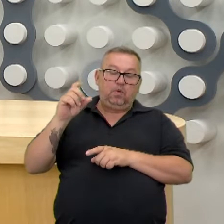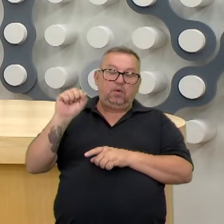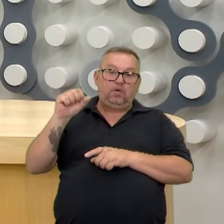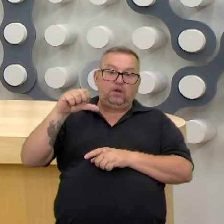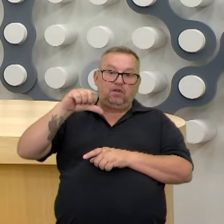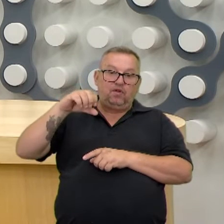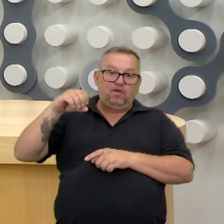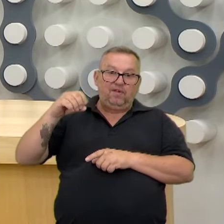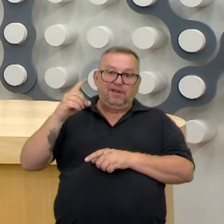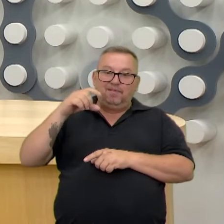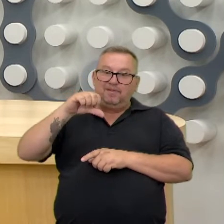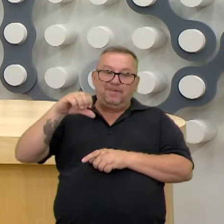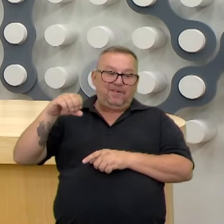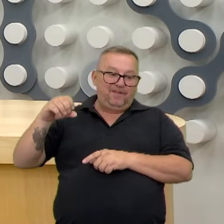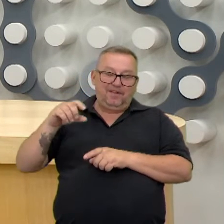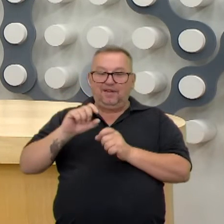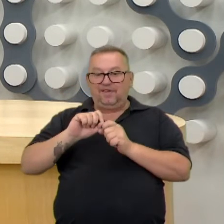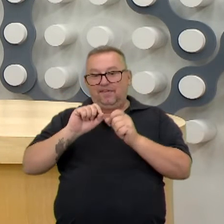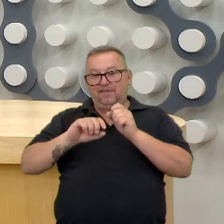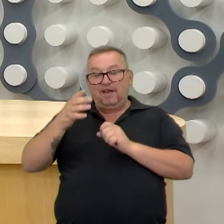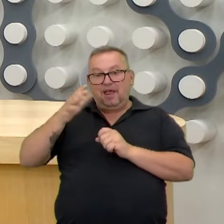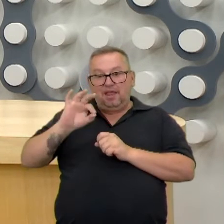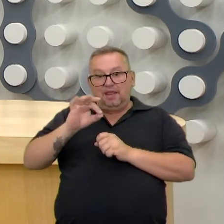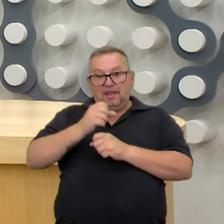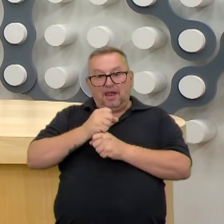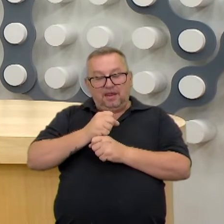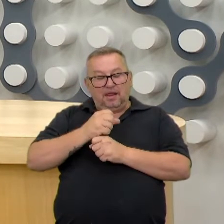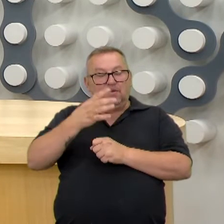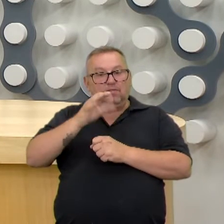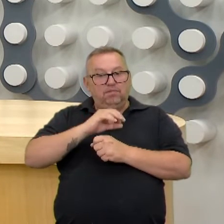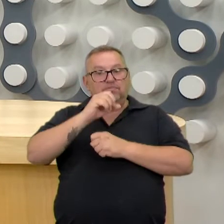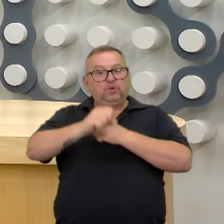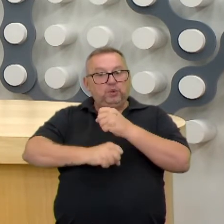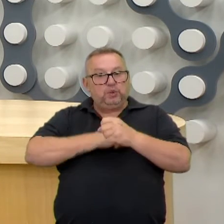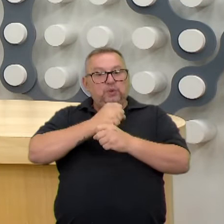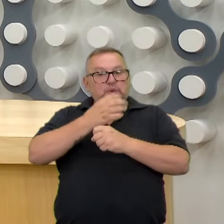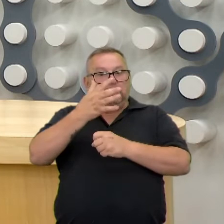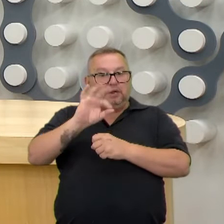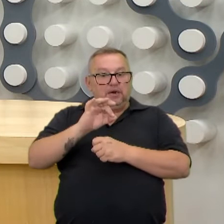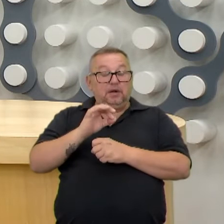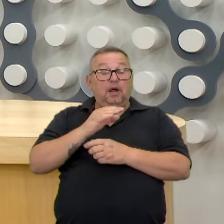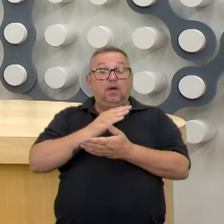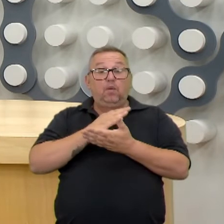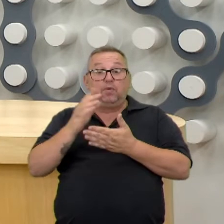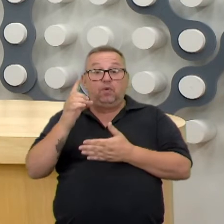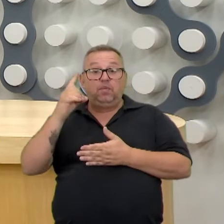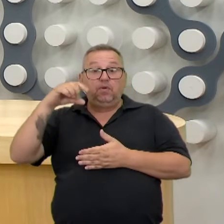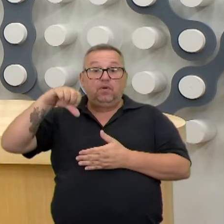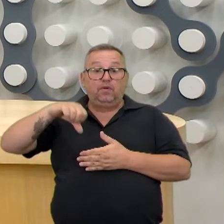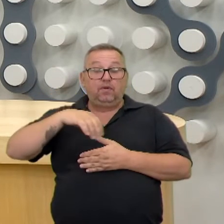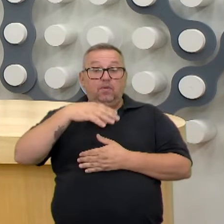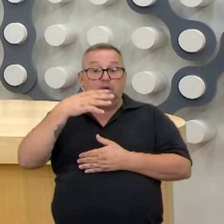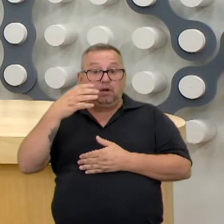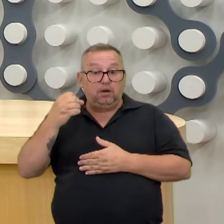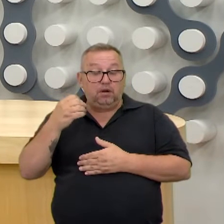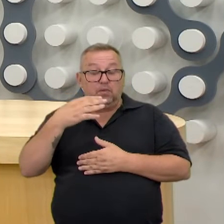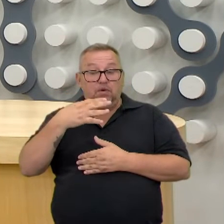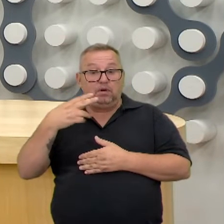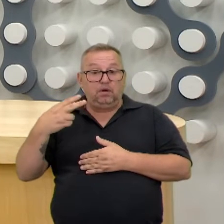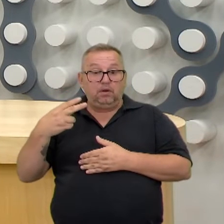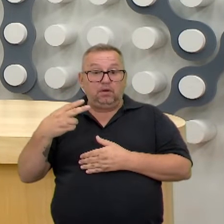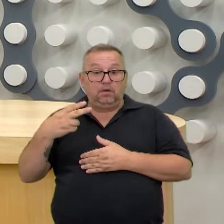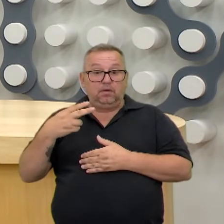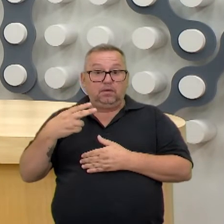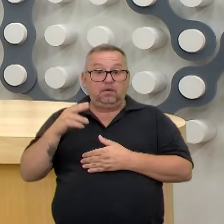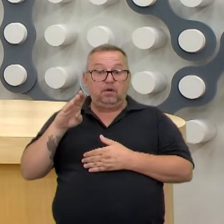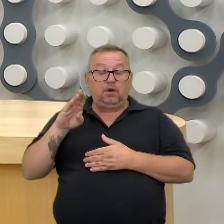né, 1900, aí foi feito aí de 10 em 10 anos, até que a partir de 1940, né, 1942,